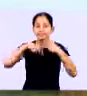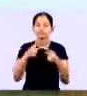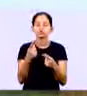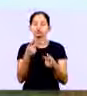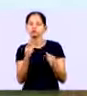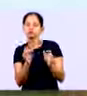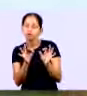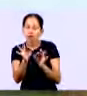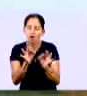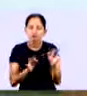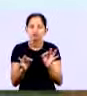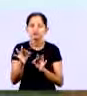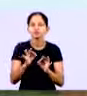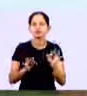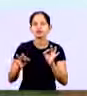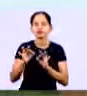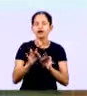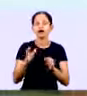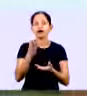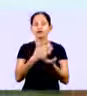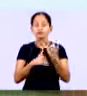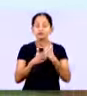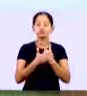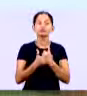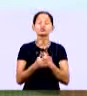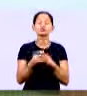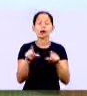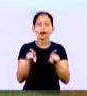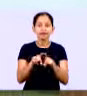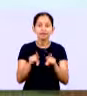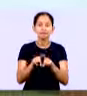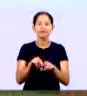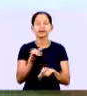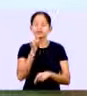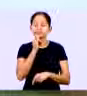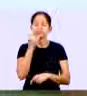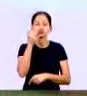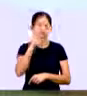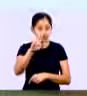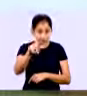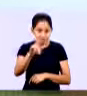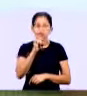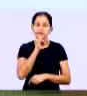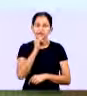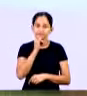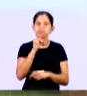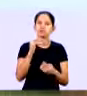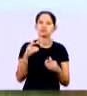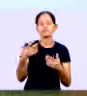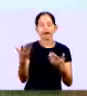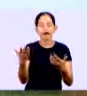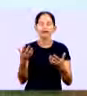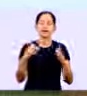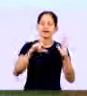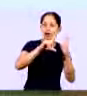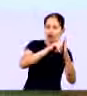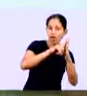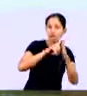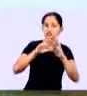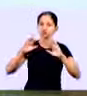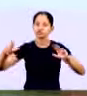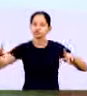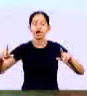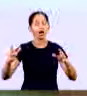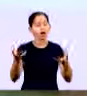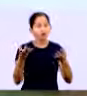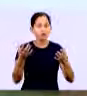todo para o meu cliente. Ou, um caso diferente, eu tenho uma situação onde eu estou competindo no mercado e eu quero criar um